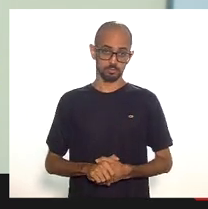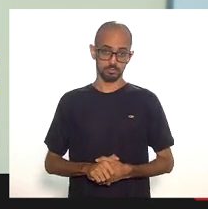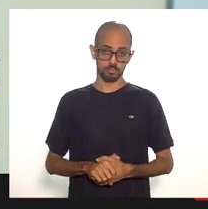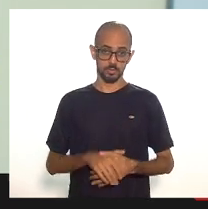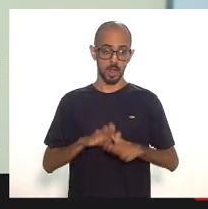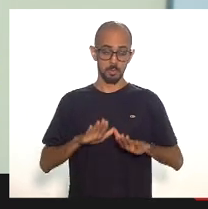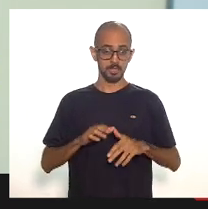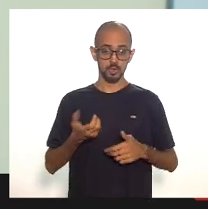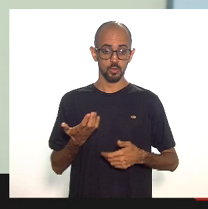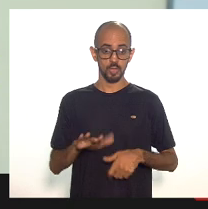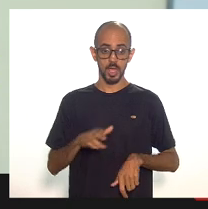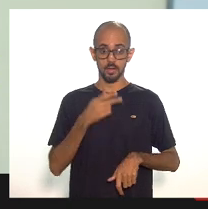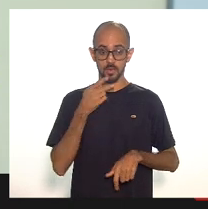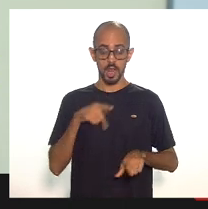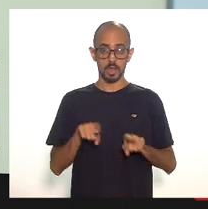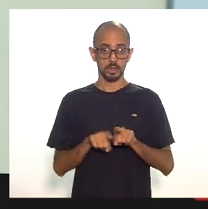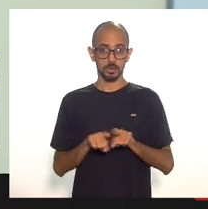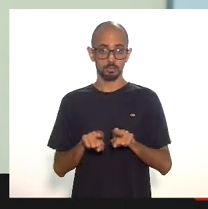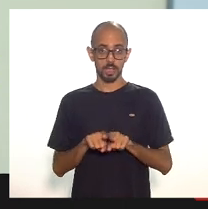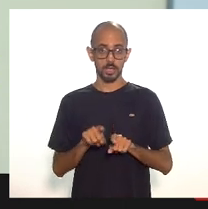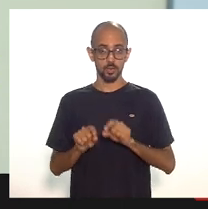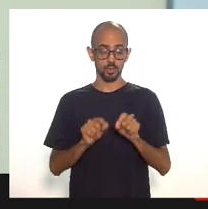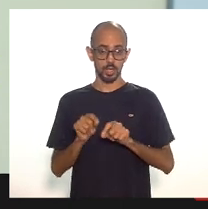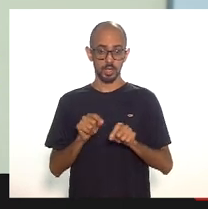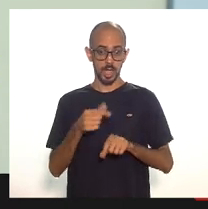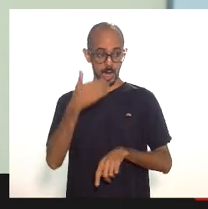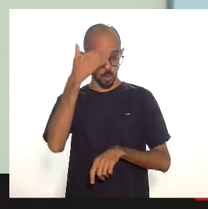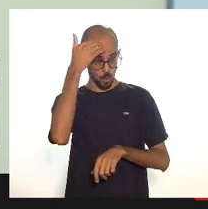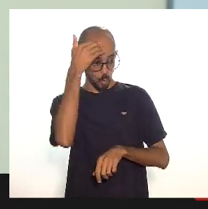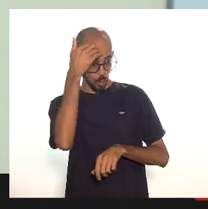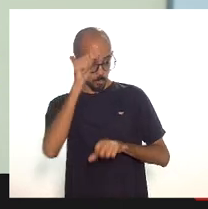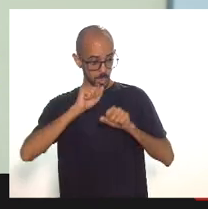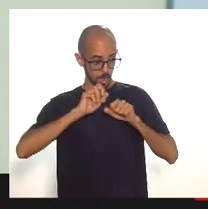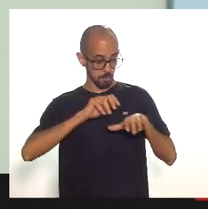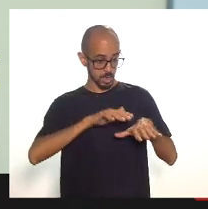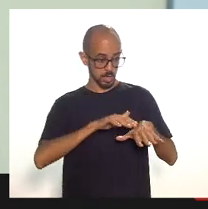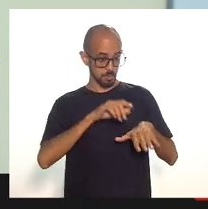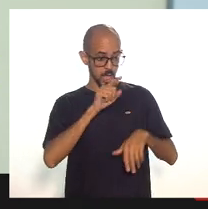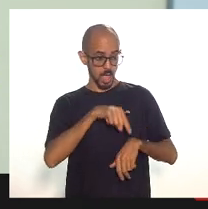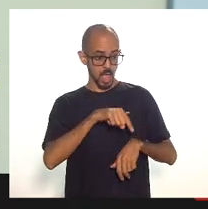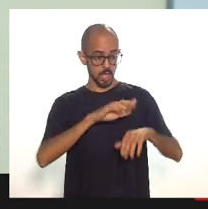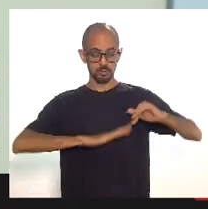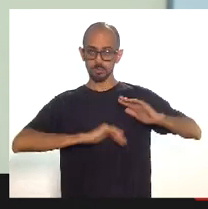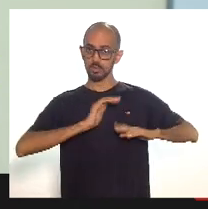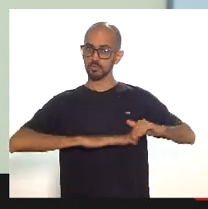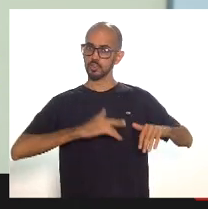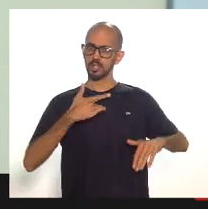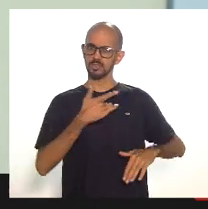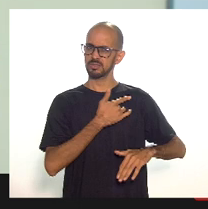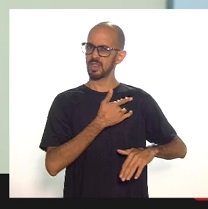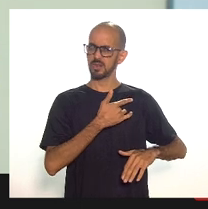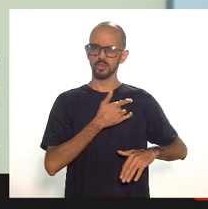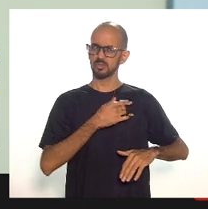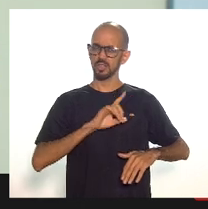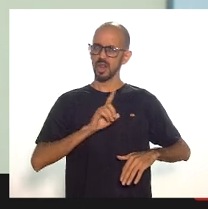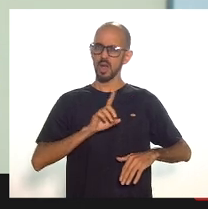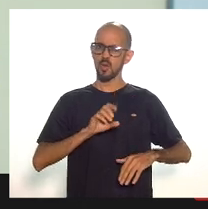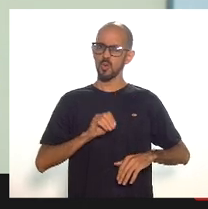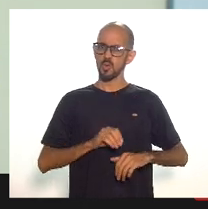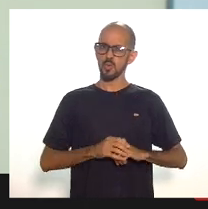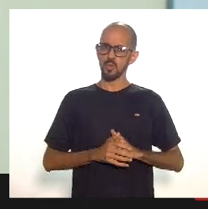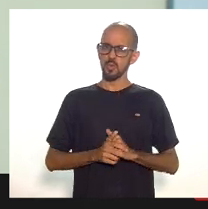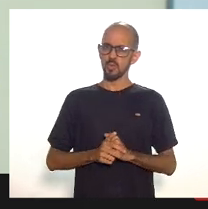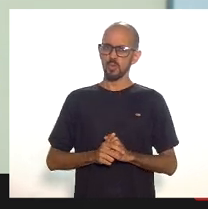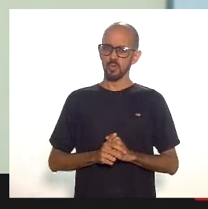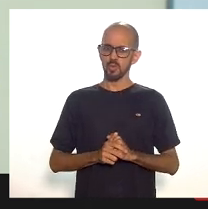quero dizer com isso também que a culpa da pandemia é dos profissionais de saúde, muito pelo contrário. Os